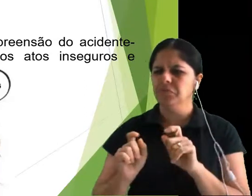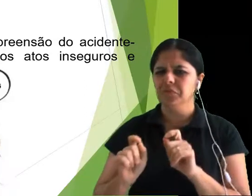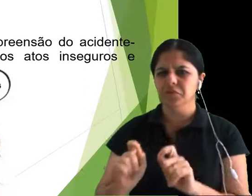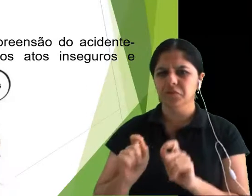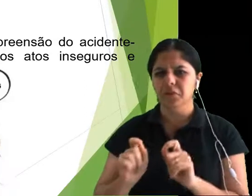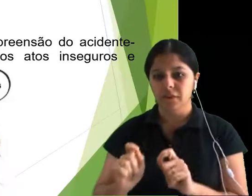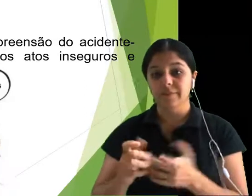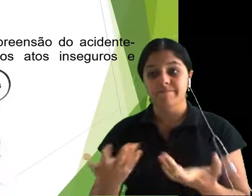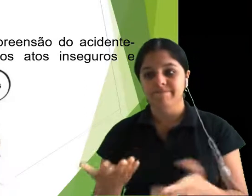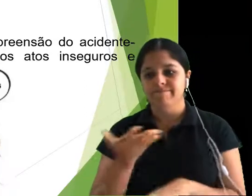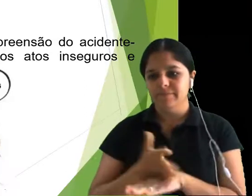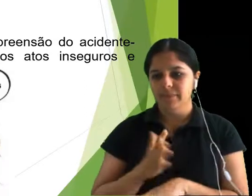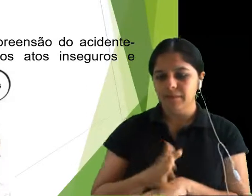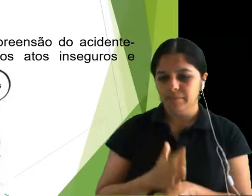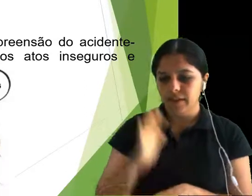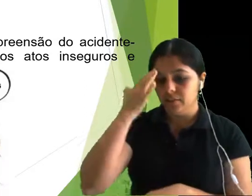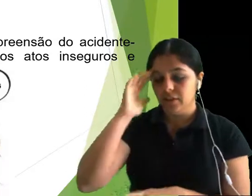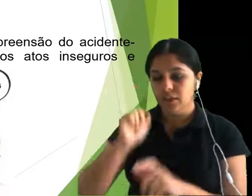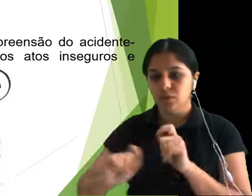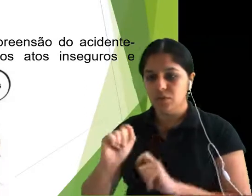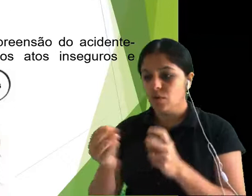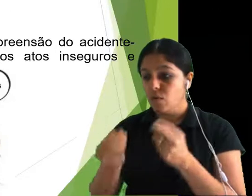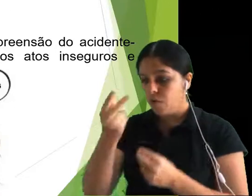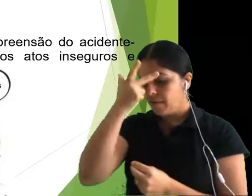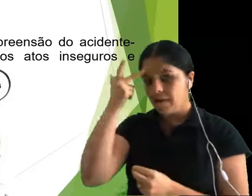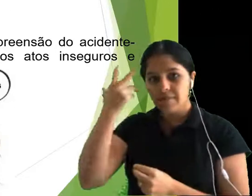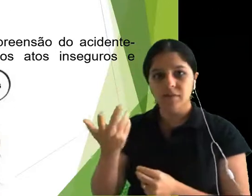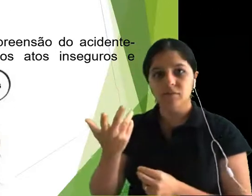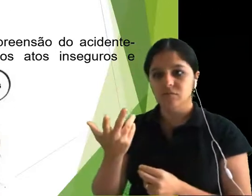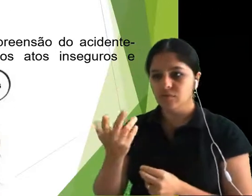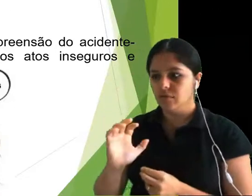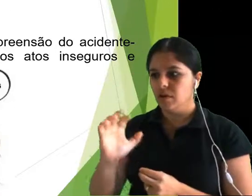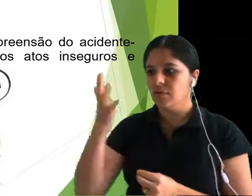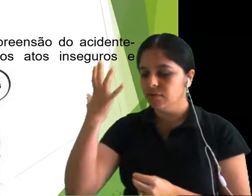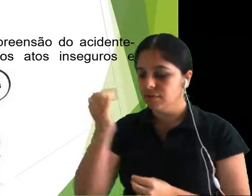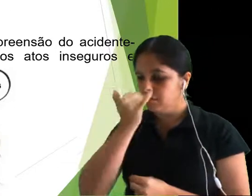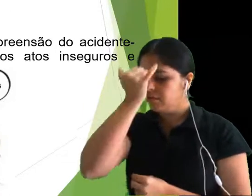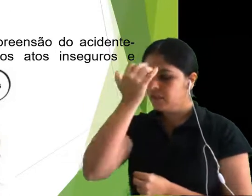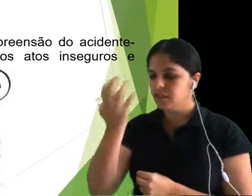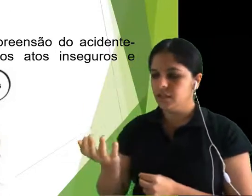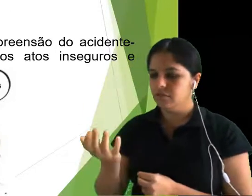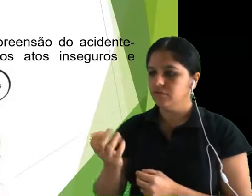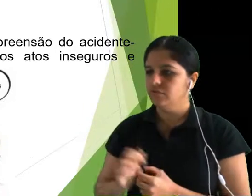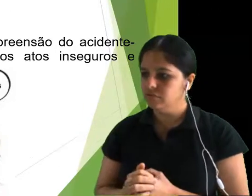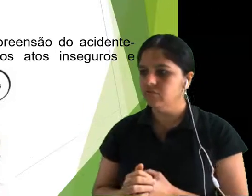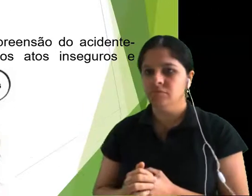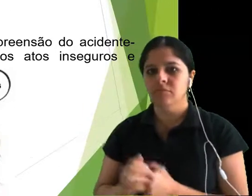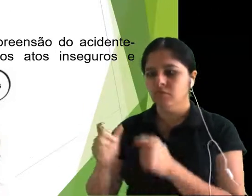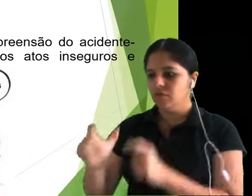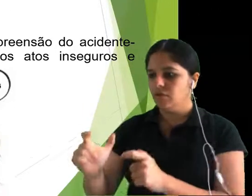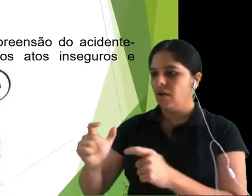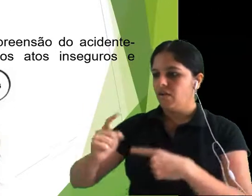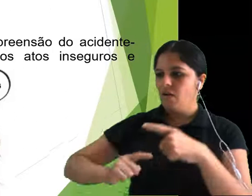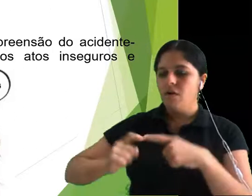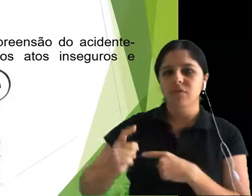prática, é para a gente definir a maneira como que as pessoas sofrem a lesão. Isto é, como que aconteceu o contato entre a pessoa e o